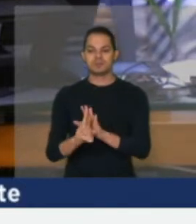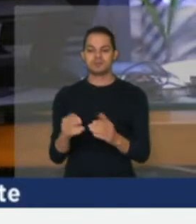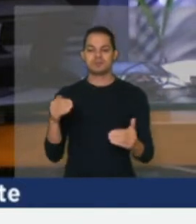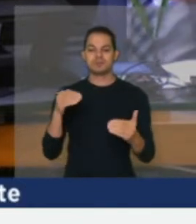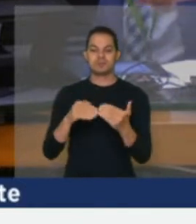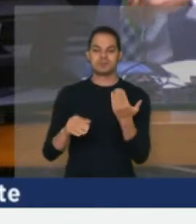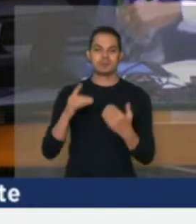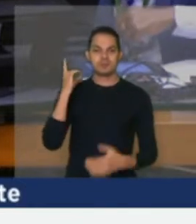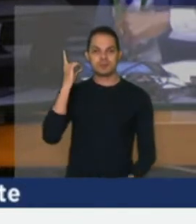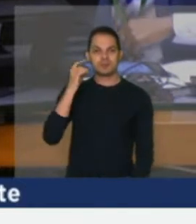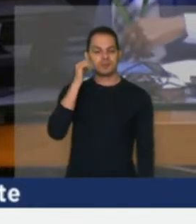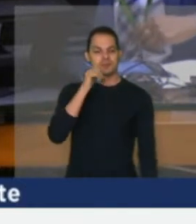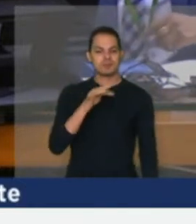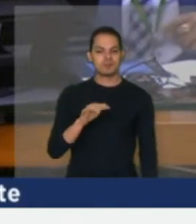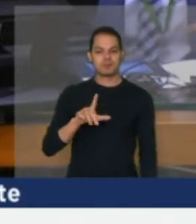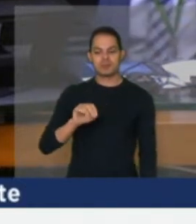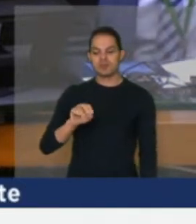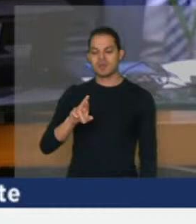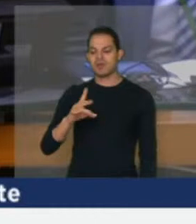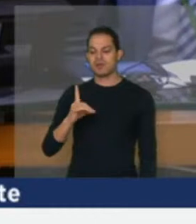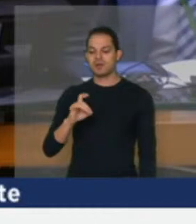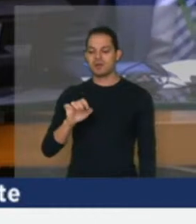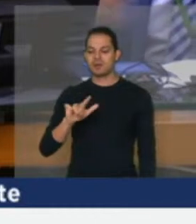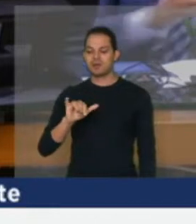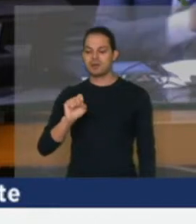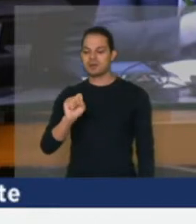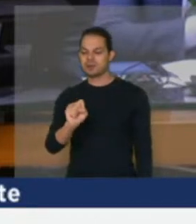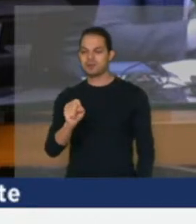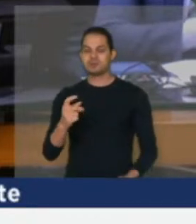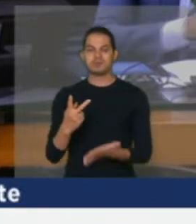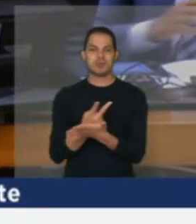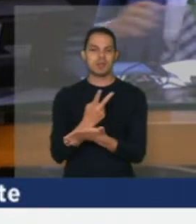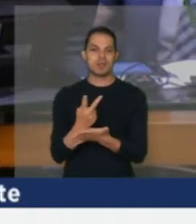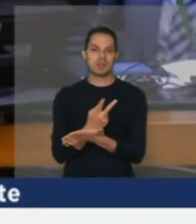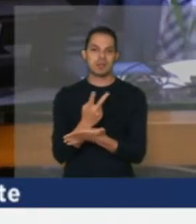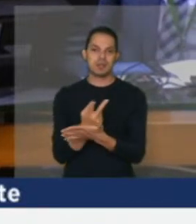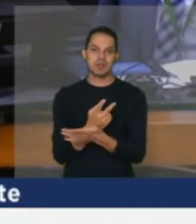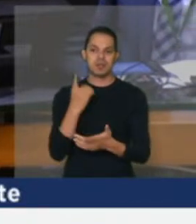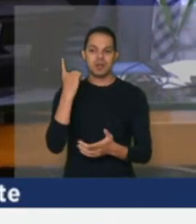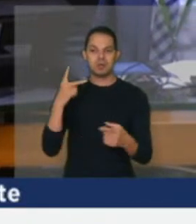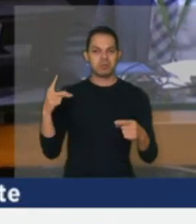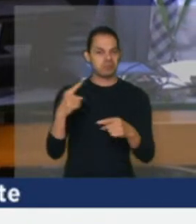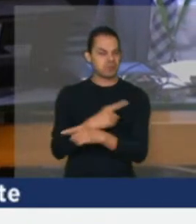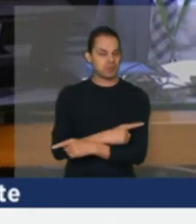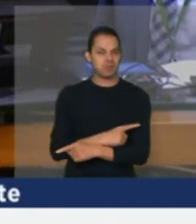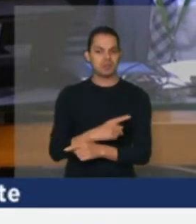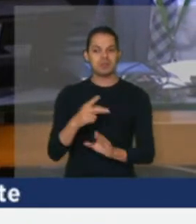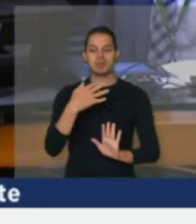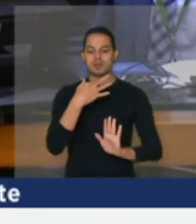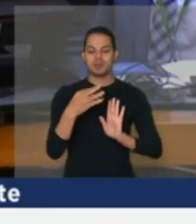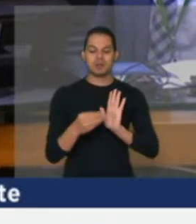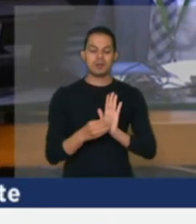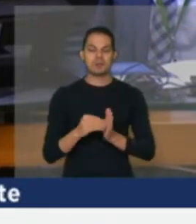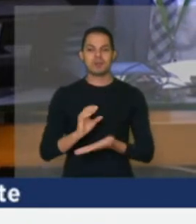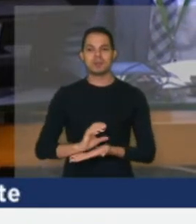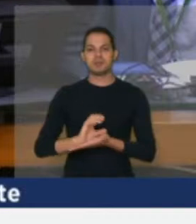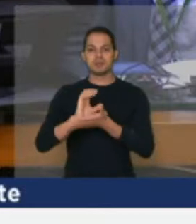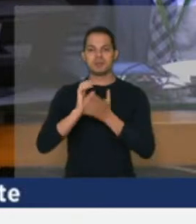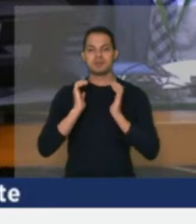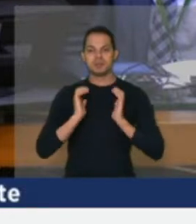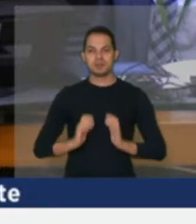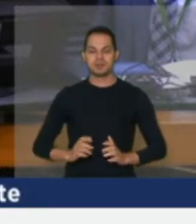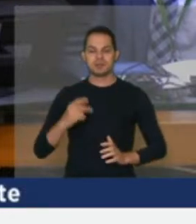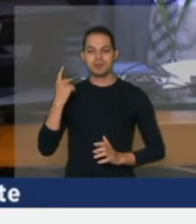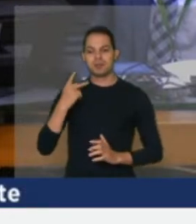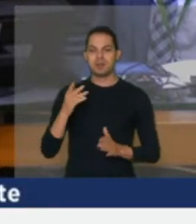Flor de Lis em razão da prática de condutas incompatíveis com o decoro parlamentar, tendo parecer do Conselho de Ética e Decoro Parlamentar pela perda